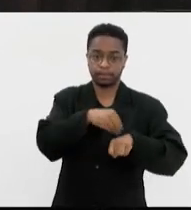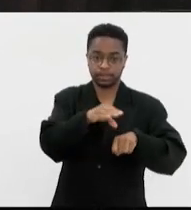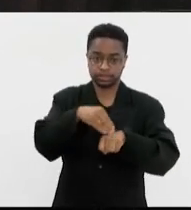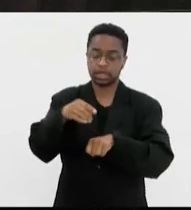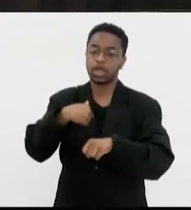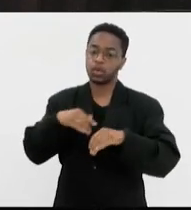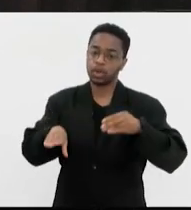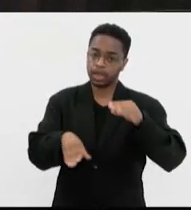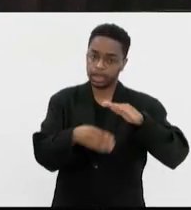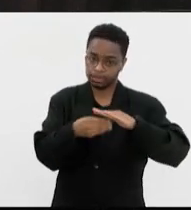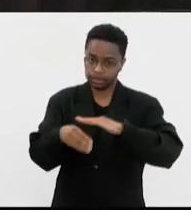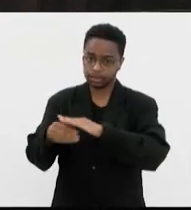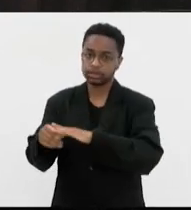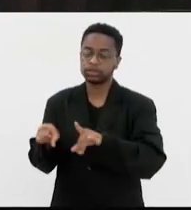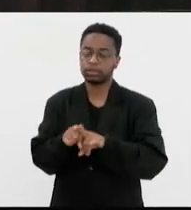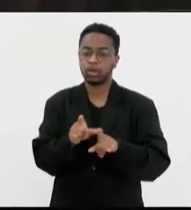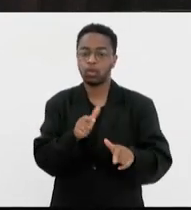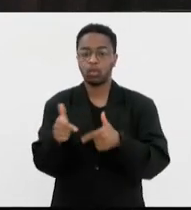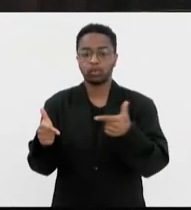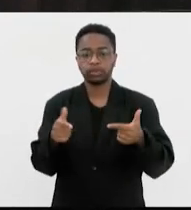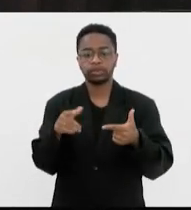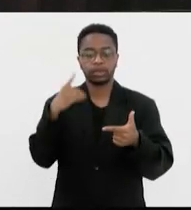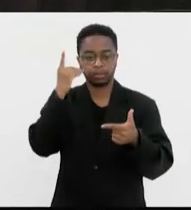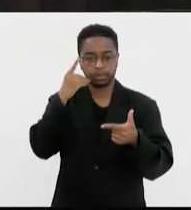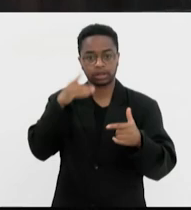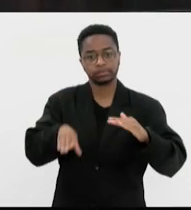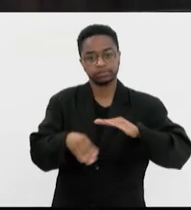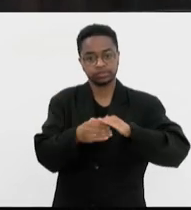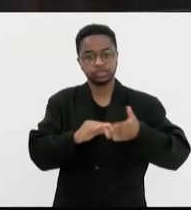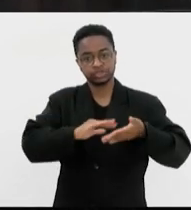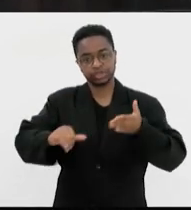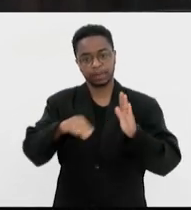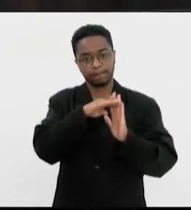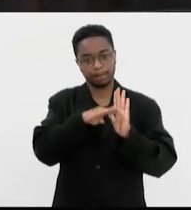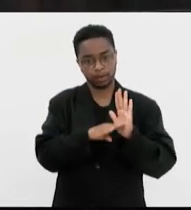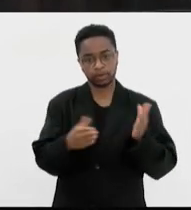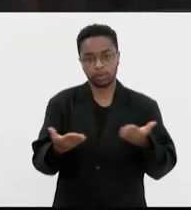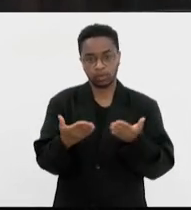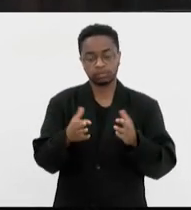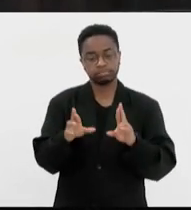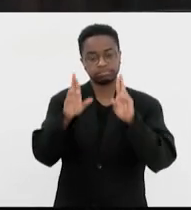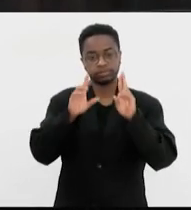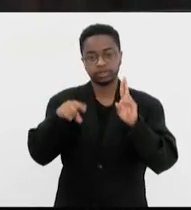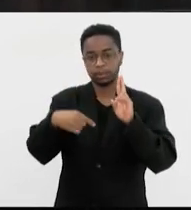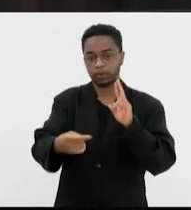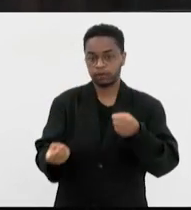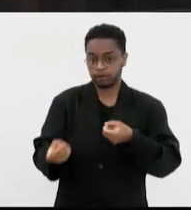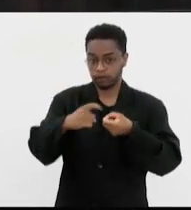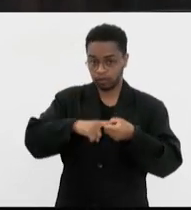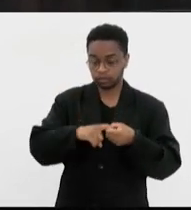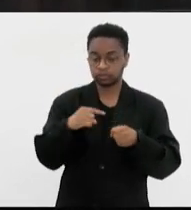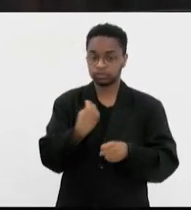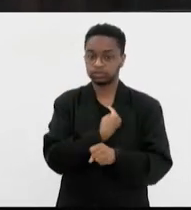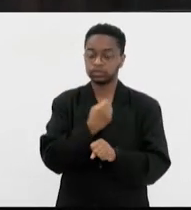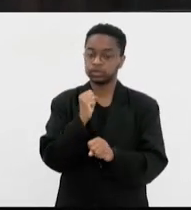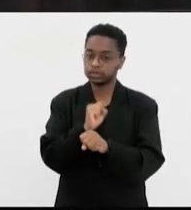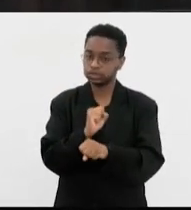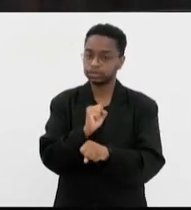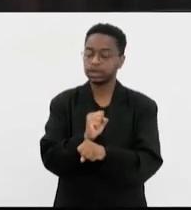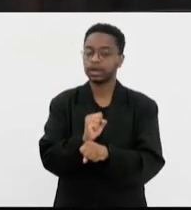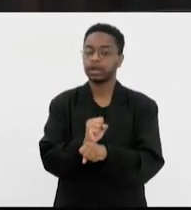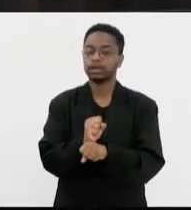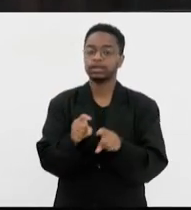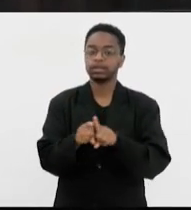outros deputados também emendaram, ela sairá de pauta agora. No retorno dela, aguardar e